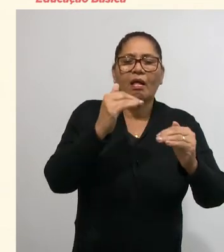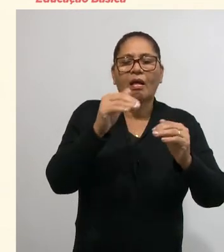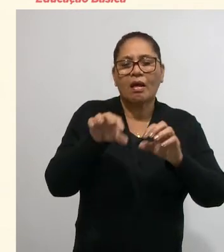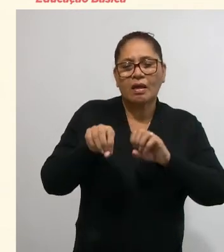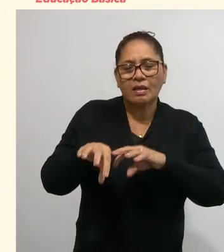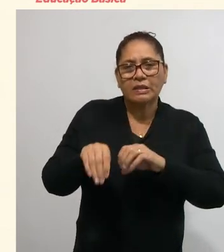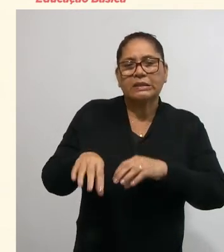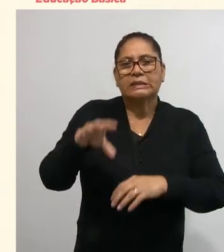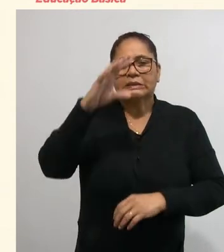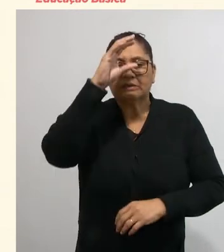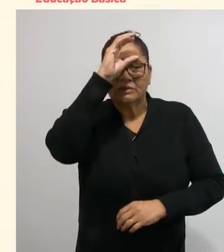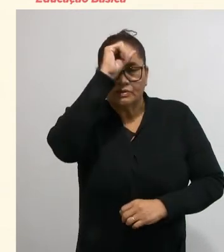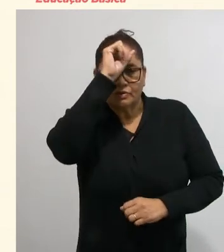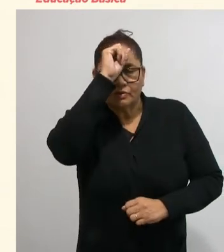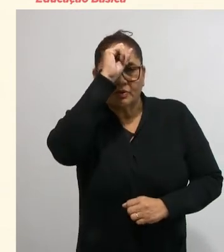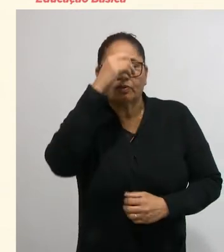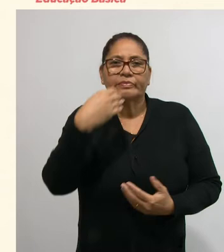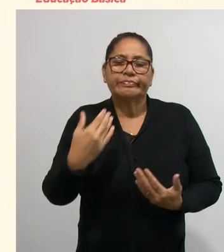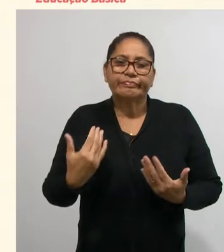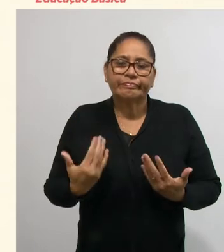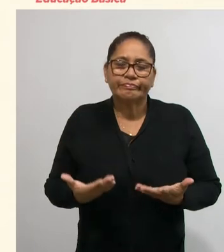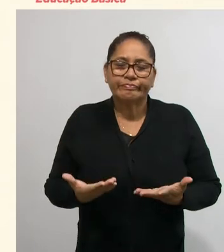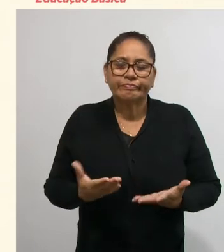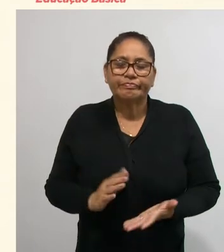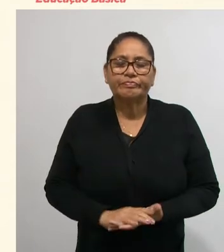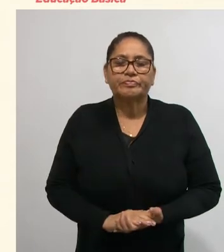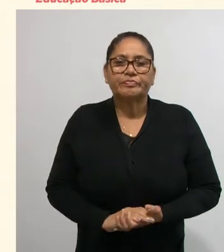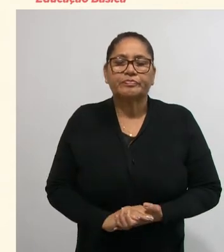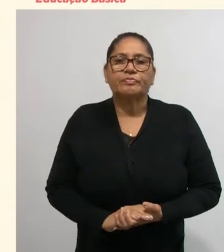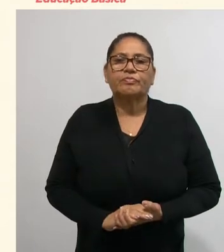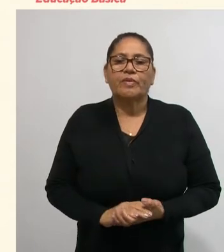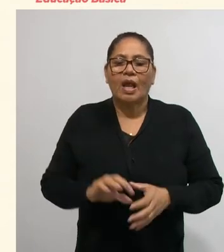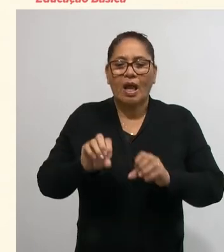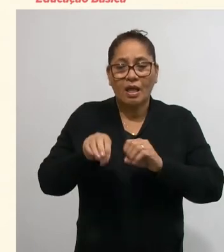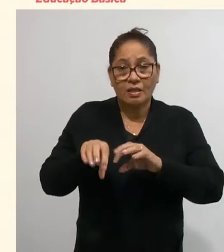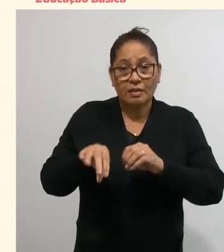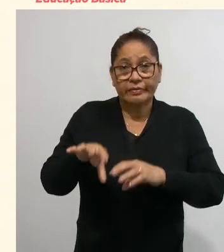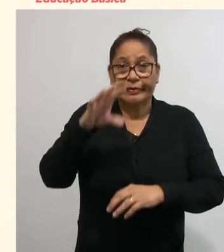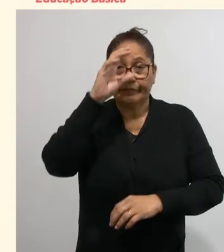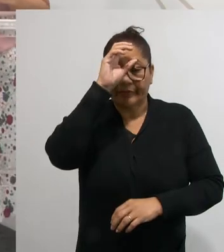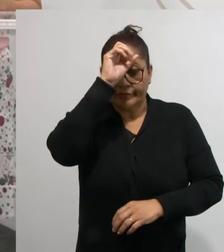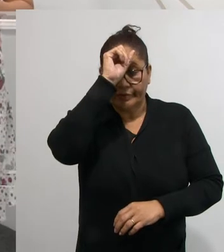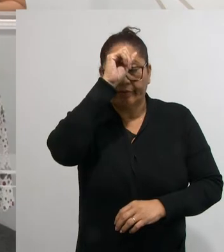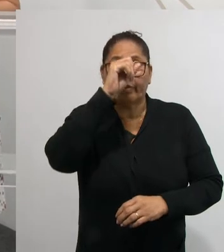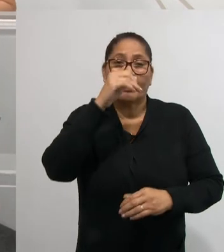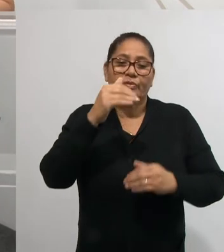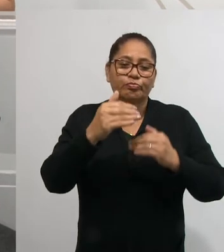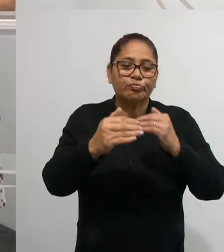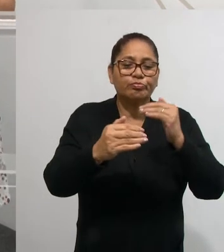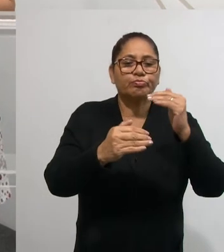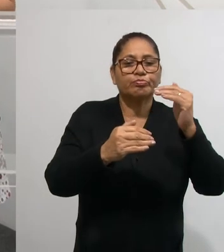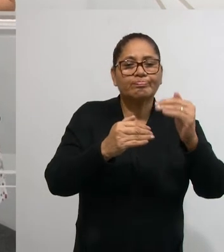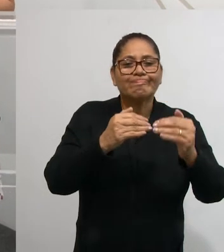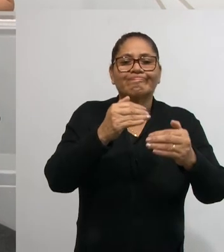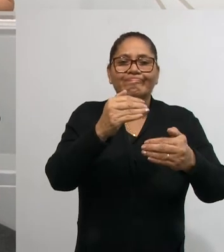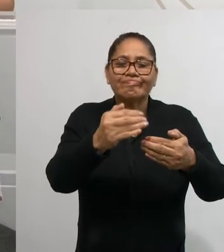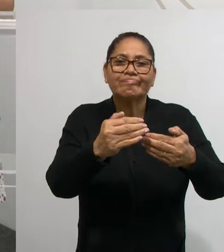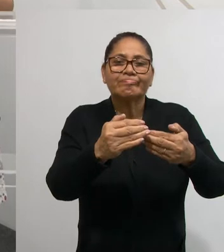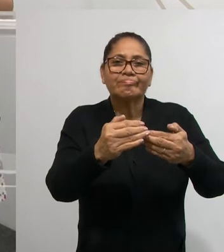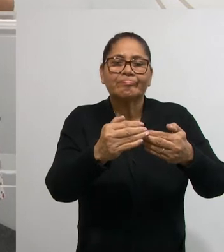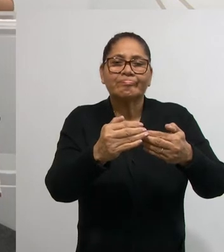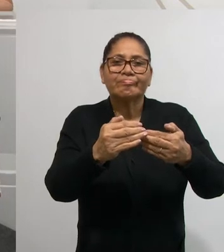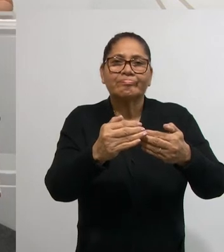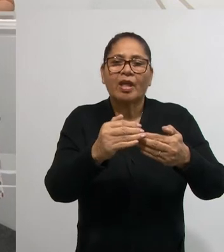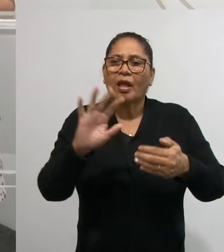ensinar e aprender Então esse processo de ensinagem da ensinar e aprender ele é um processo que se